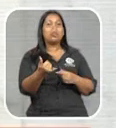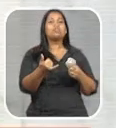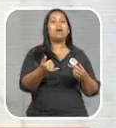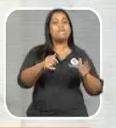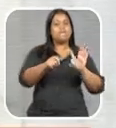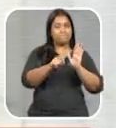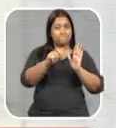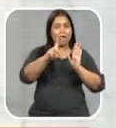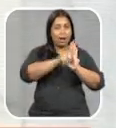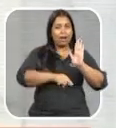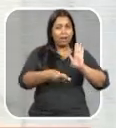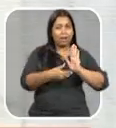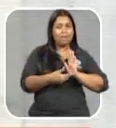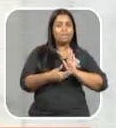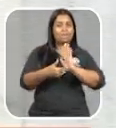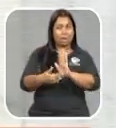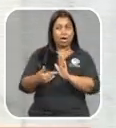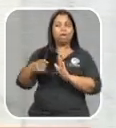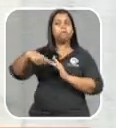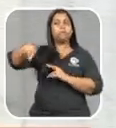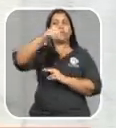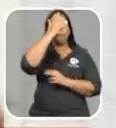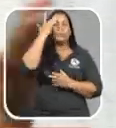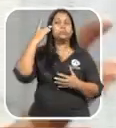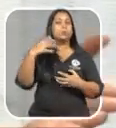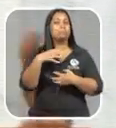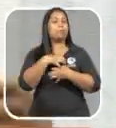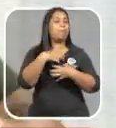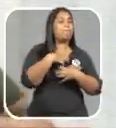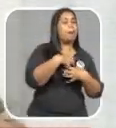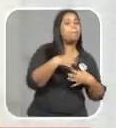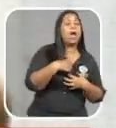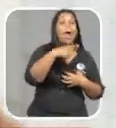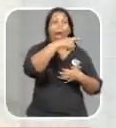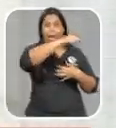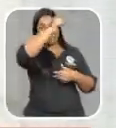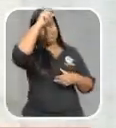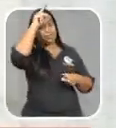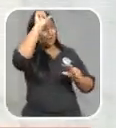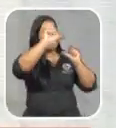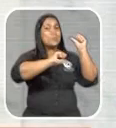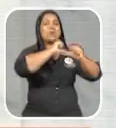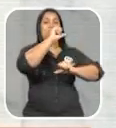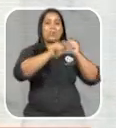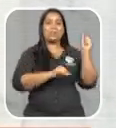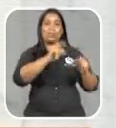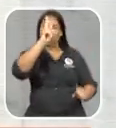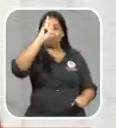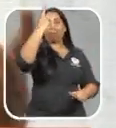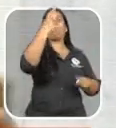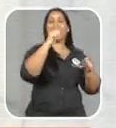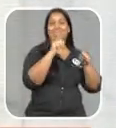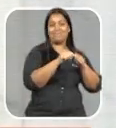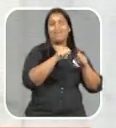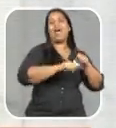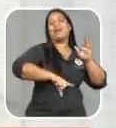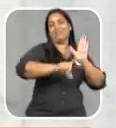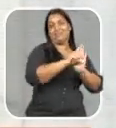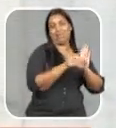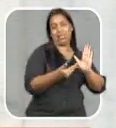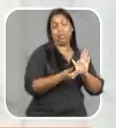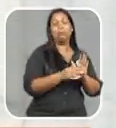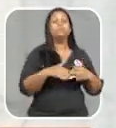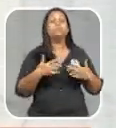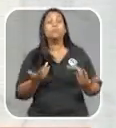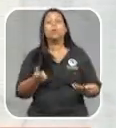Legislativo, essa parte da articulação política, da convocação de secretários, da audiência pública, de democratizar, de